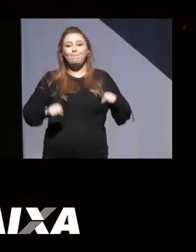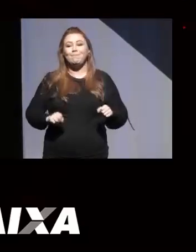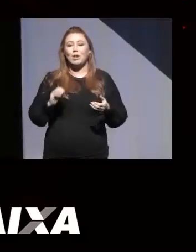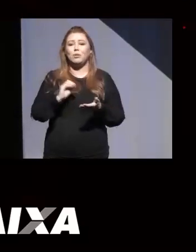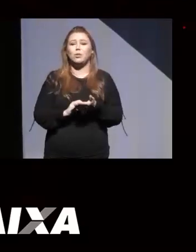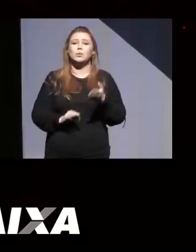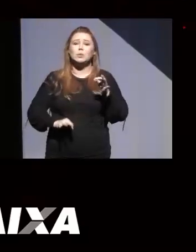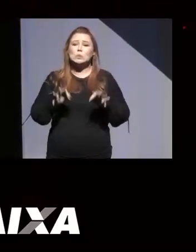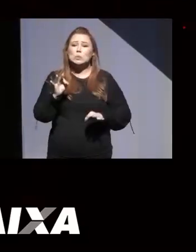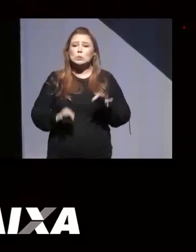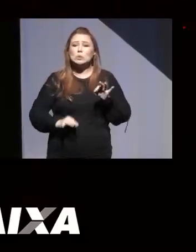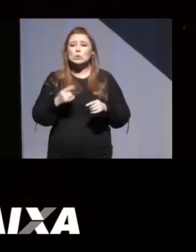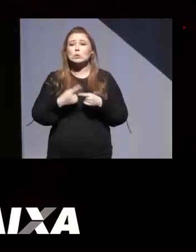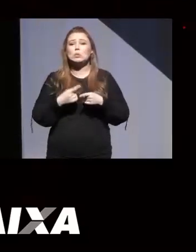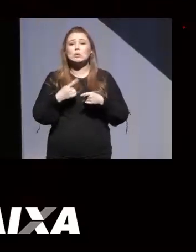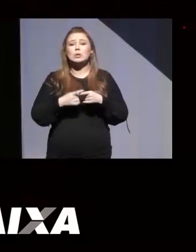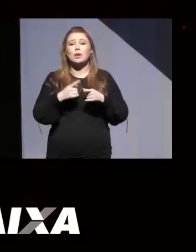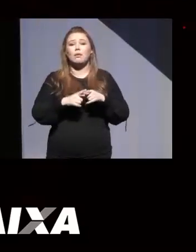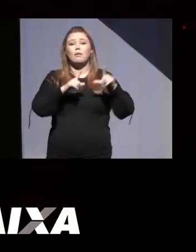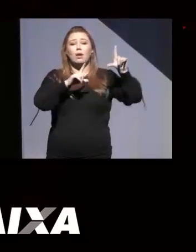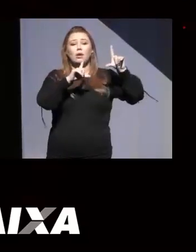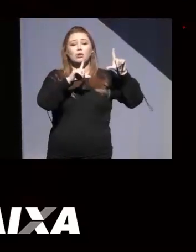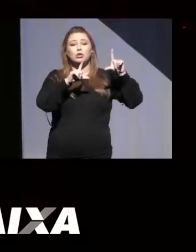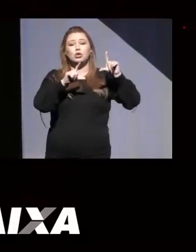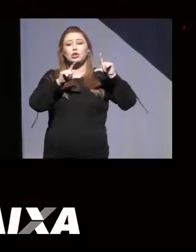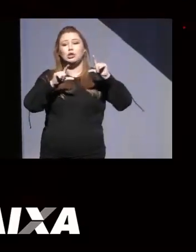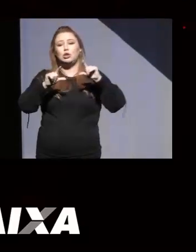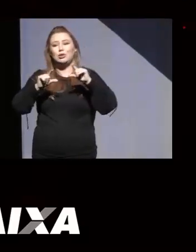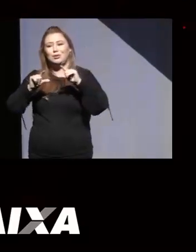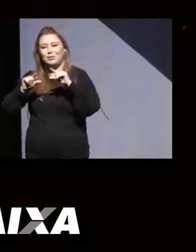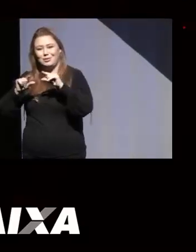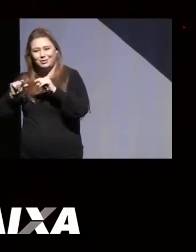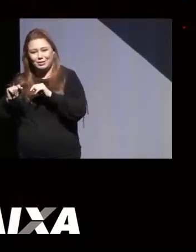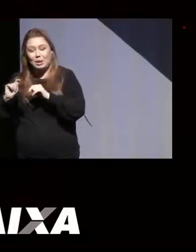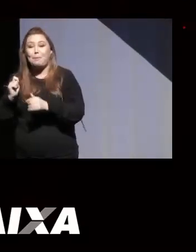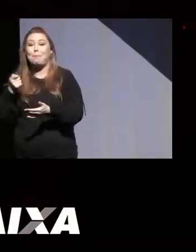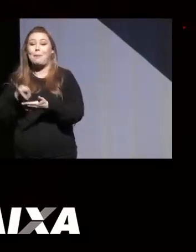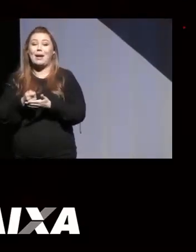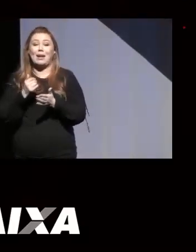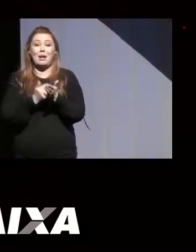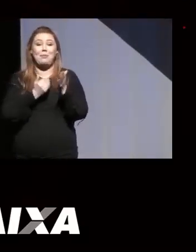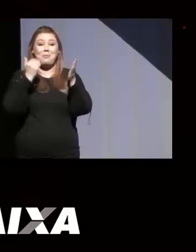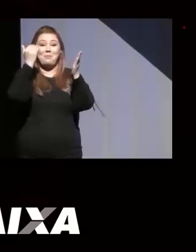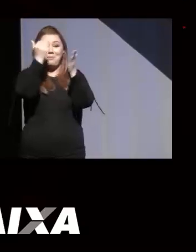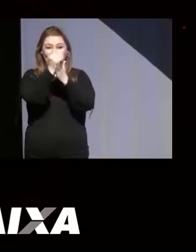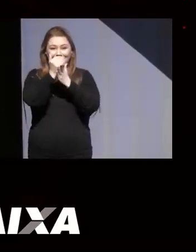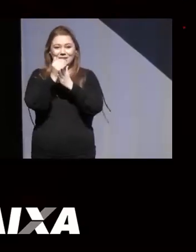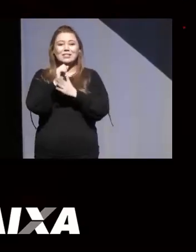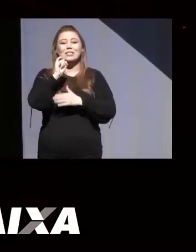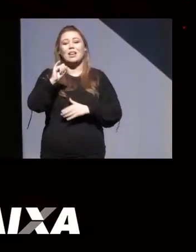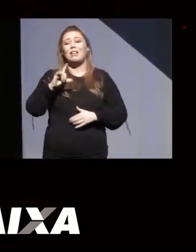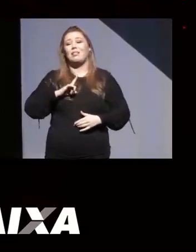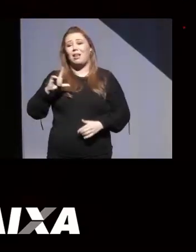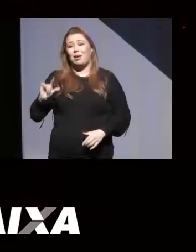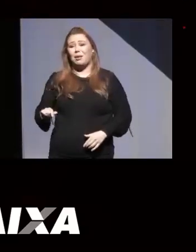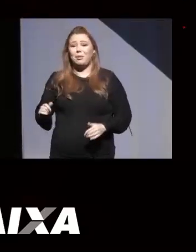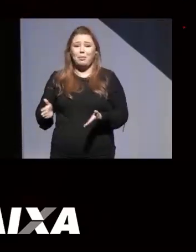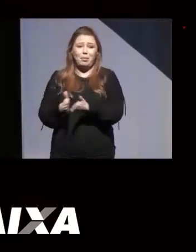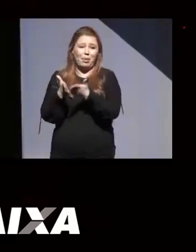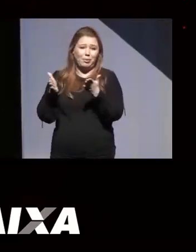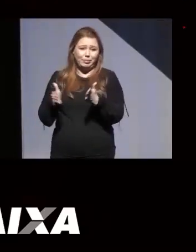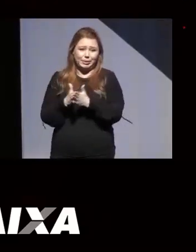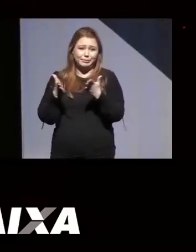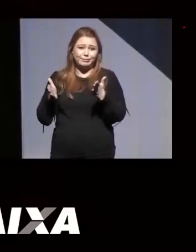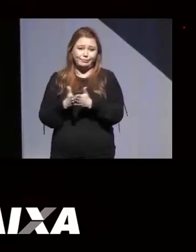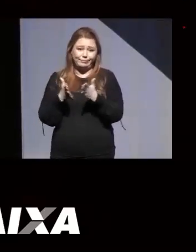porque regressivo. O que significa isso? Paga mais tributo quem tem menos condição financeira